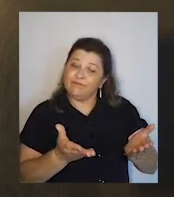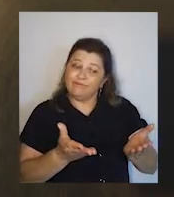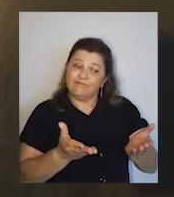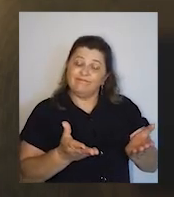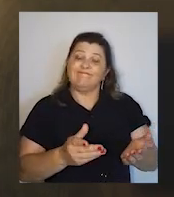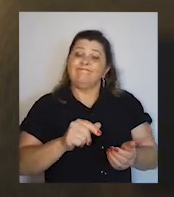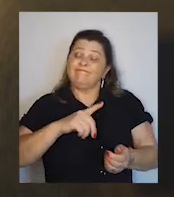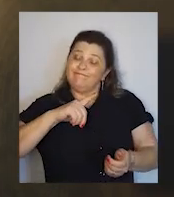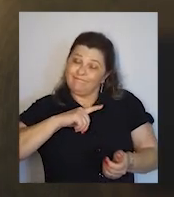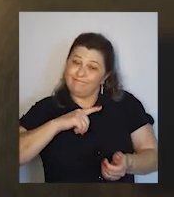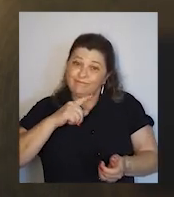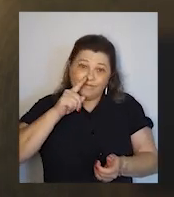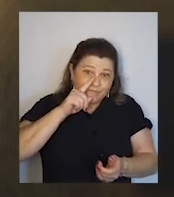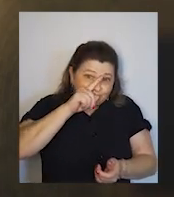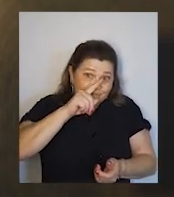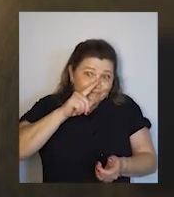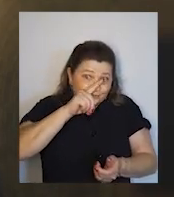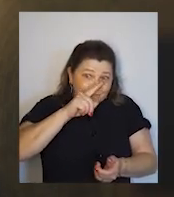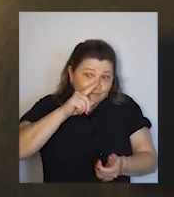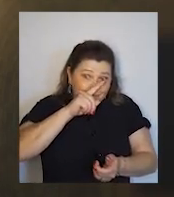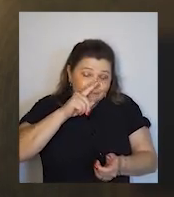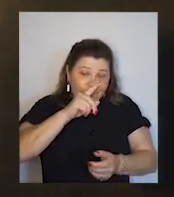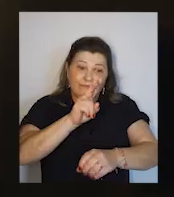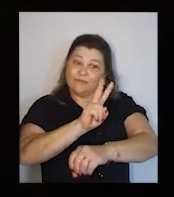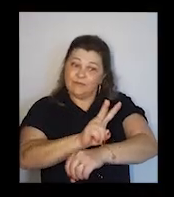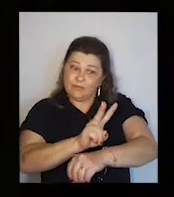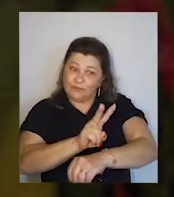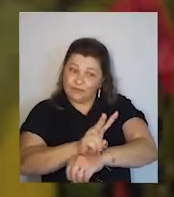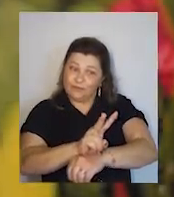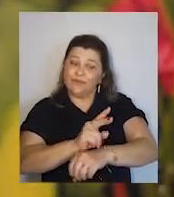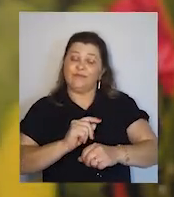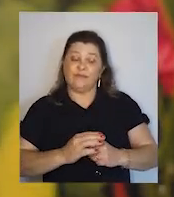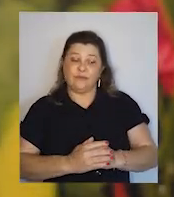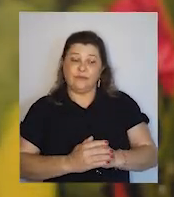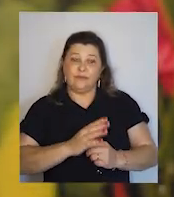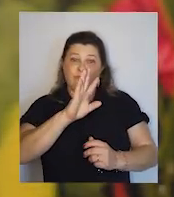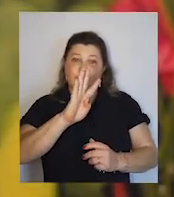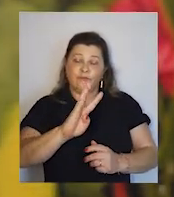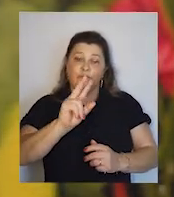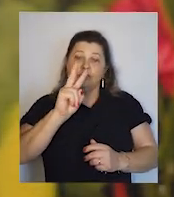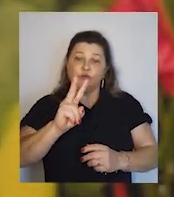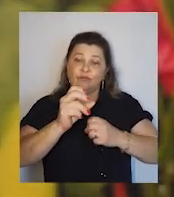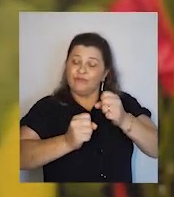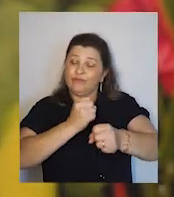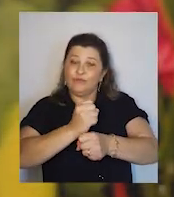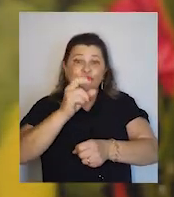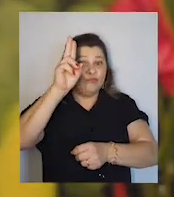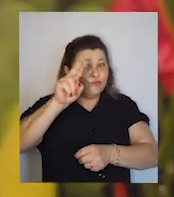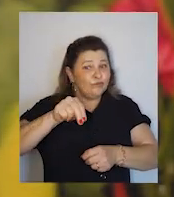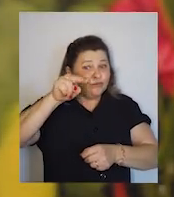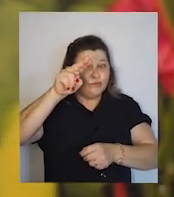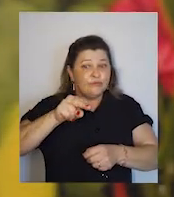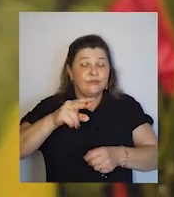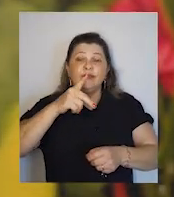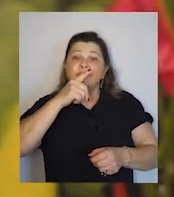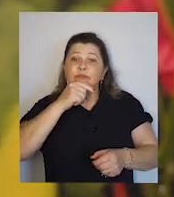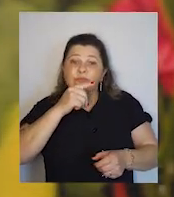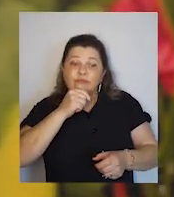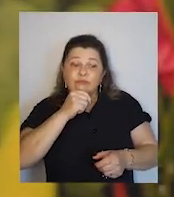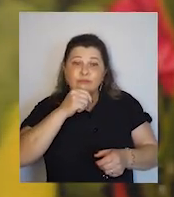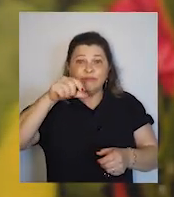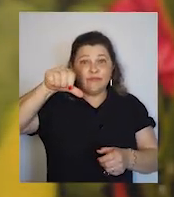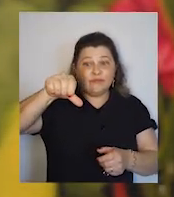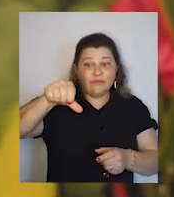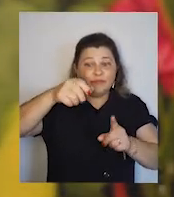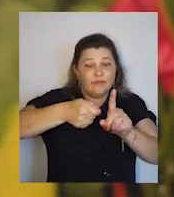a gente tem ele como um instrumento de muita violência. 42 anos que eu moro ali, nunca entrou água lá em casa. E agora a questão de